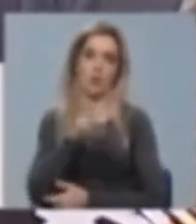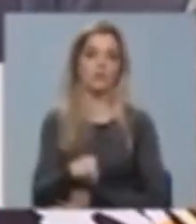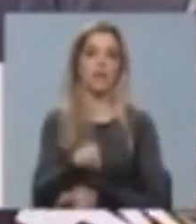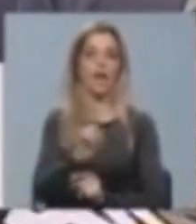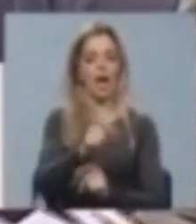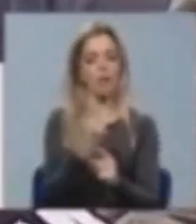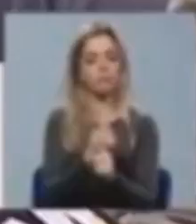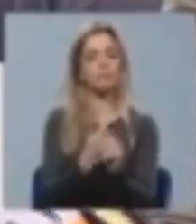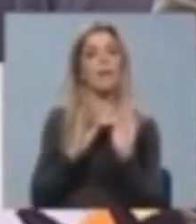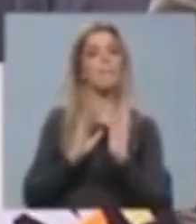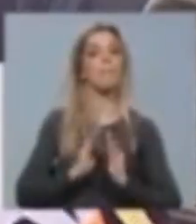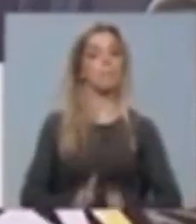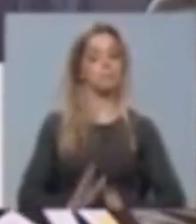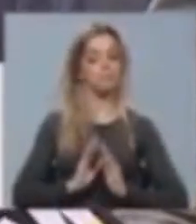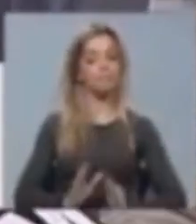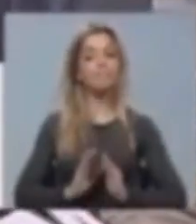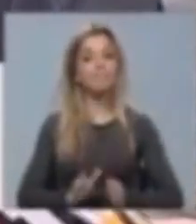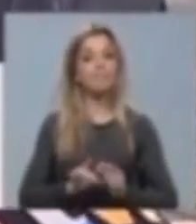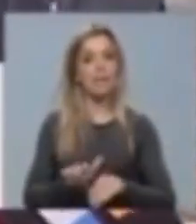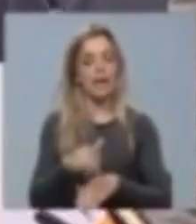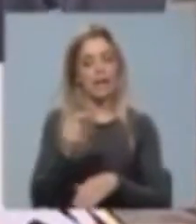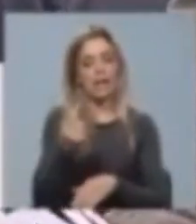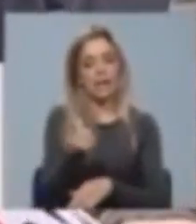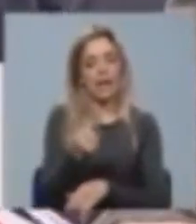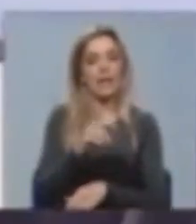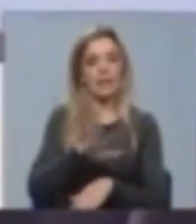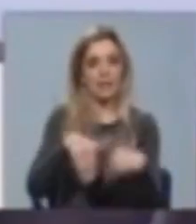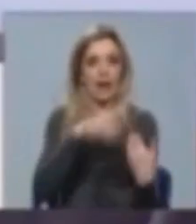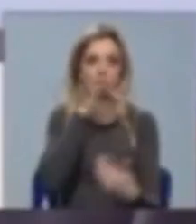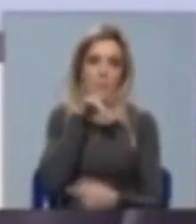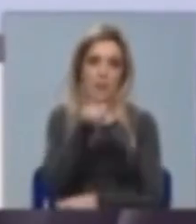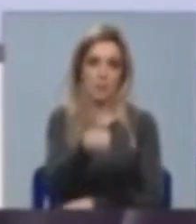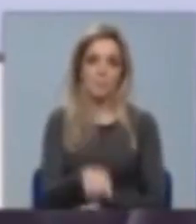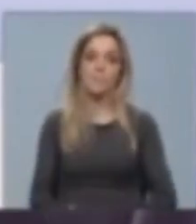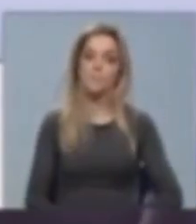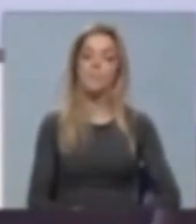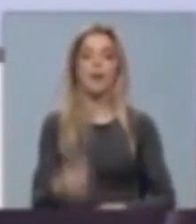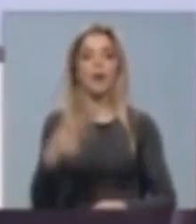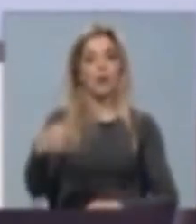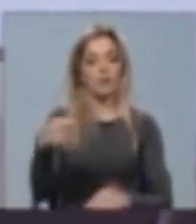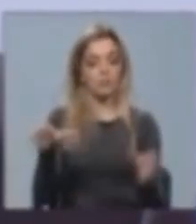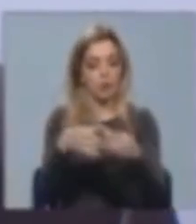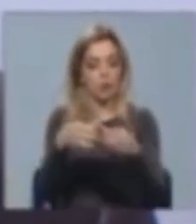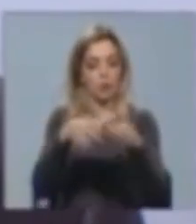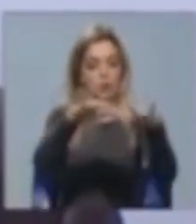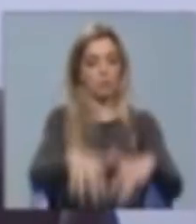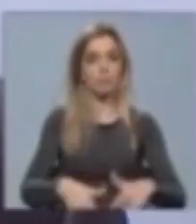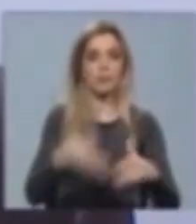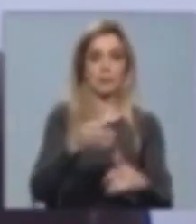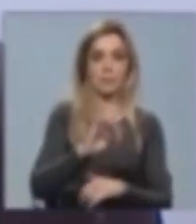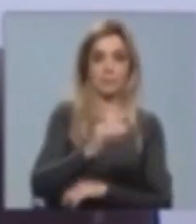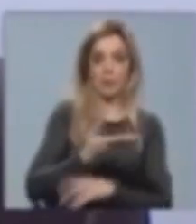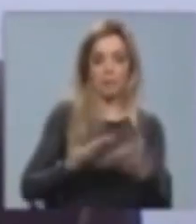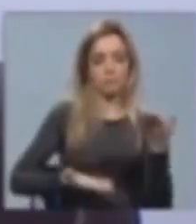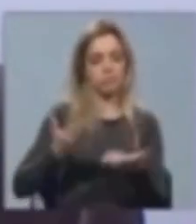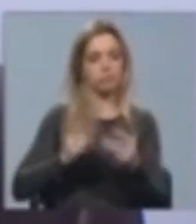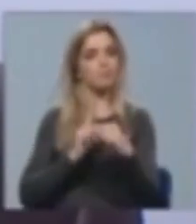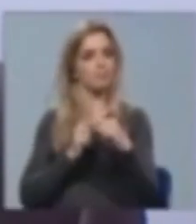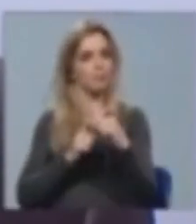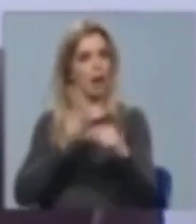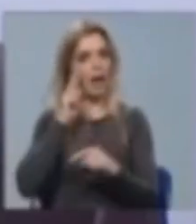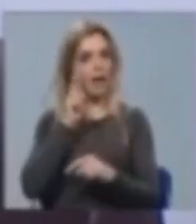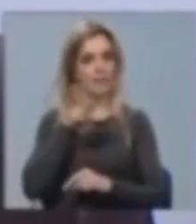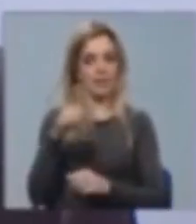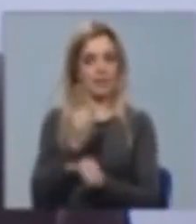aspecto indispensável para que o dinheiro seja entregue às suas mesmas famílias. O presidente do grupo parlamentar do PS faz um balanço positivo desta visita